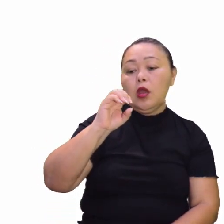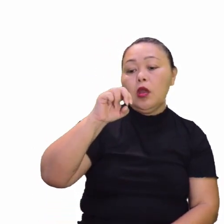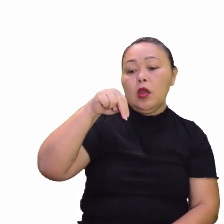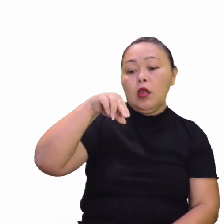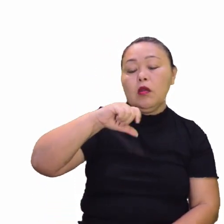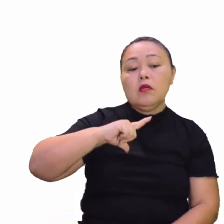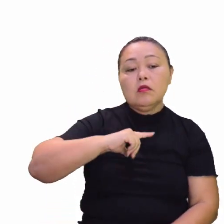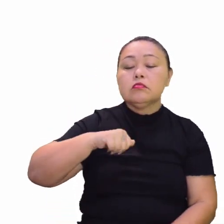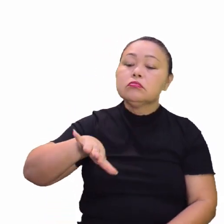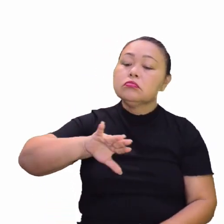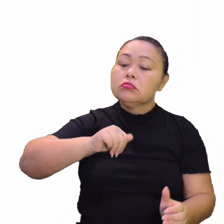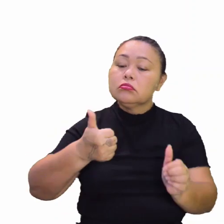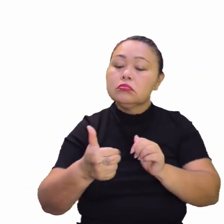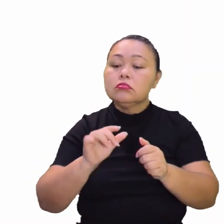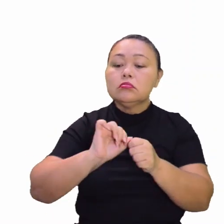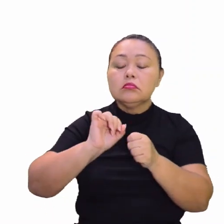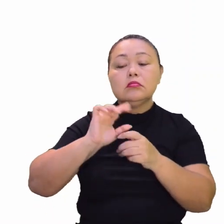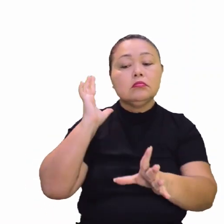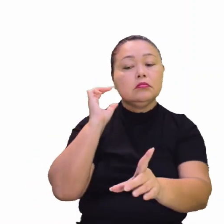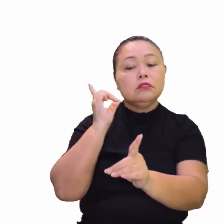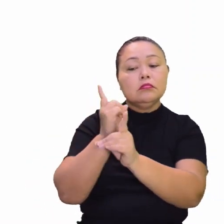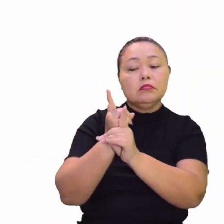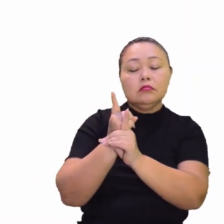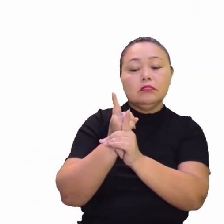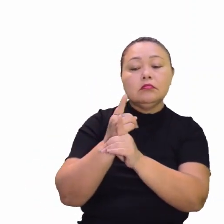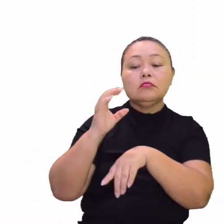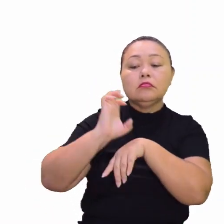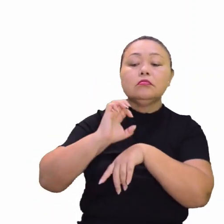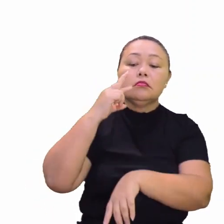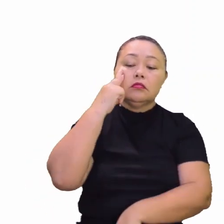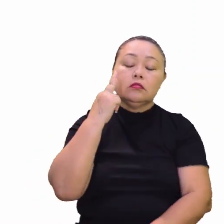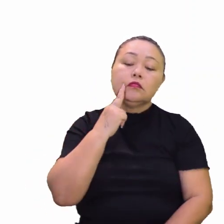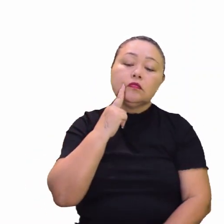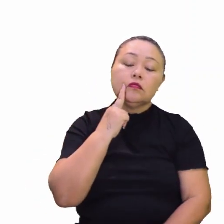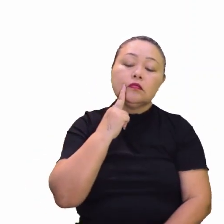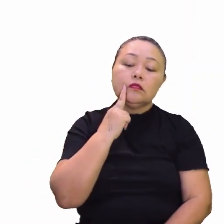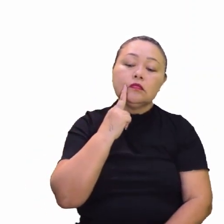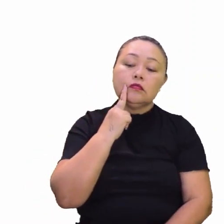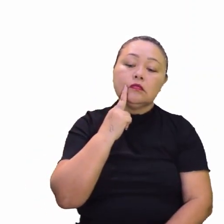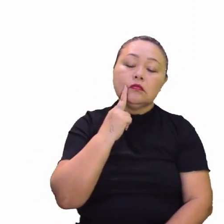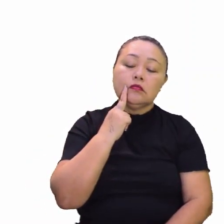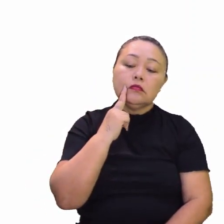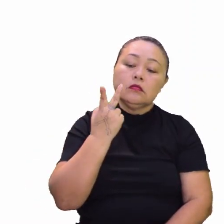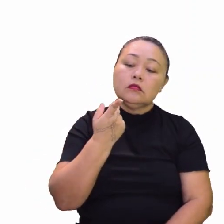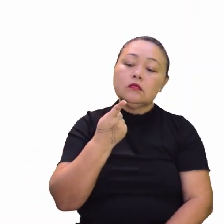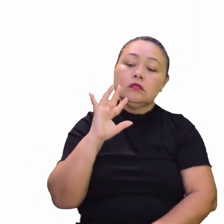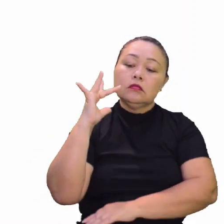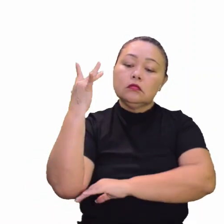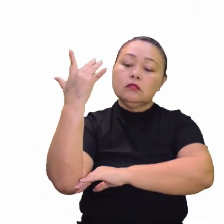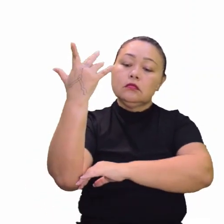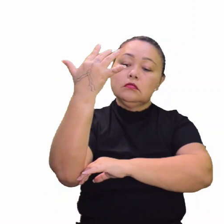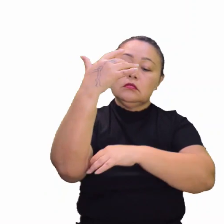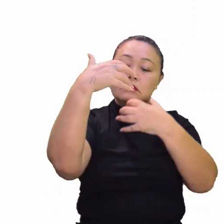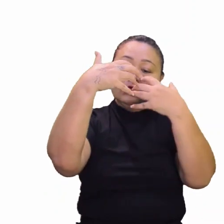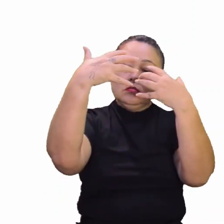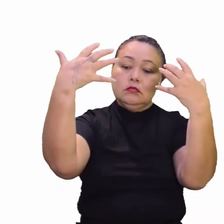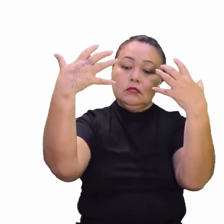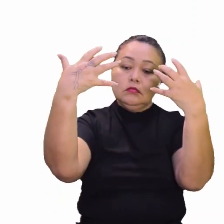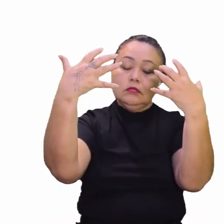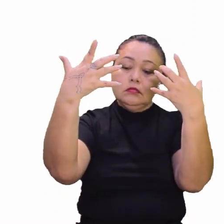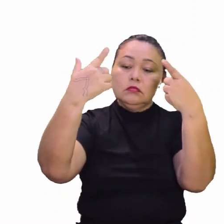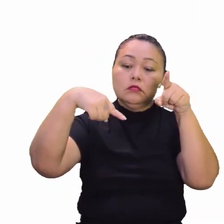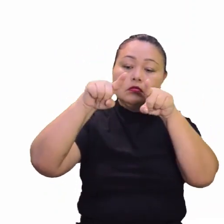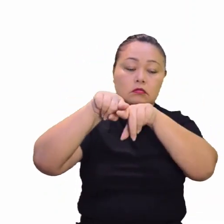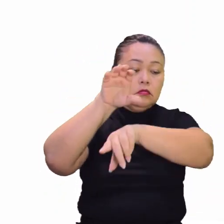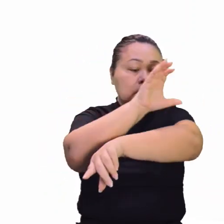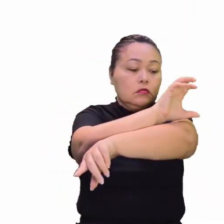informação. Uma área de transição, que no caso vai ser, em Rondônia, será o encontro das florestas ombrófilas abertas